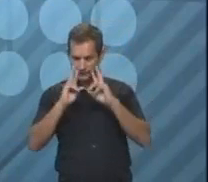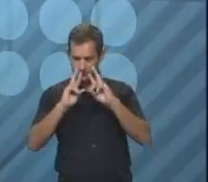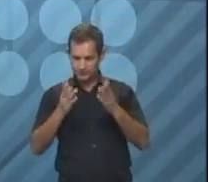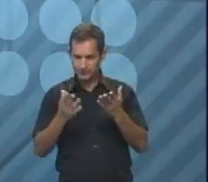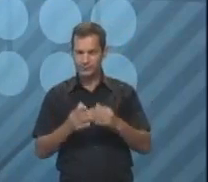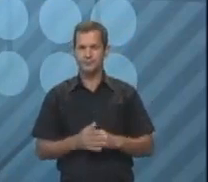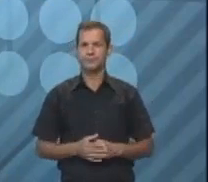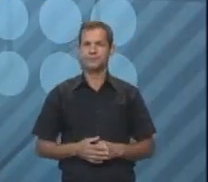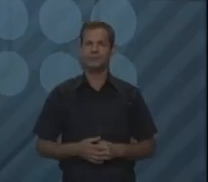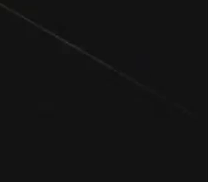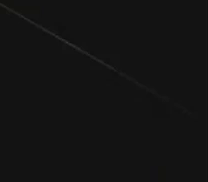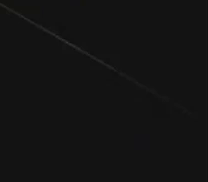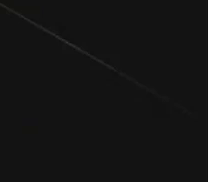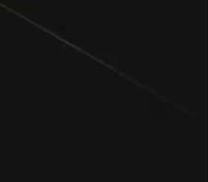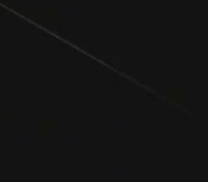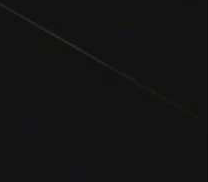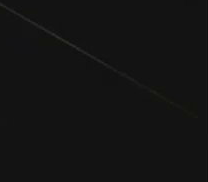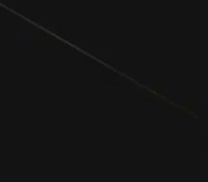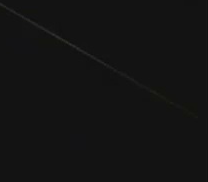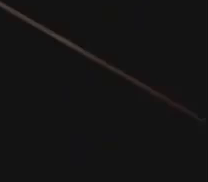problema.